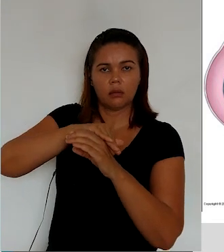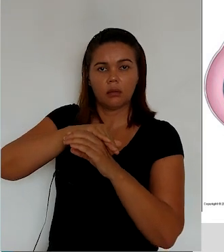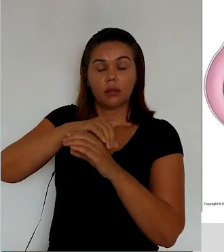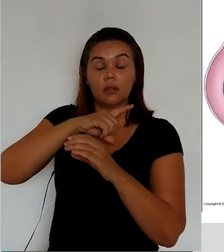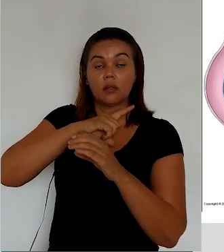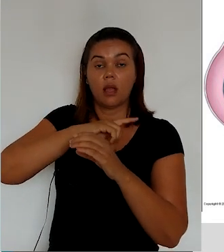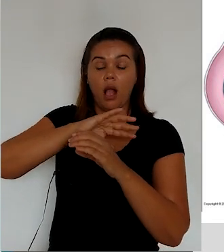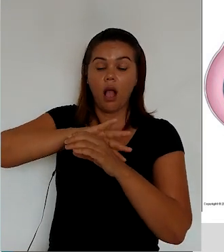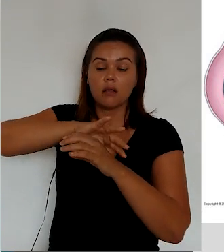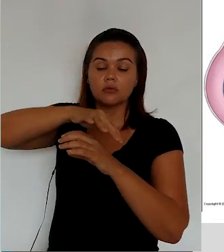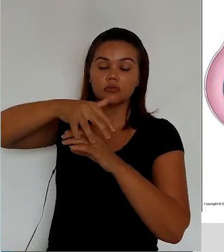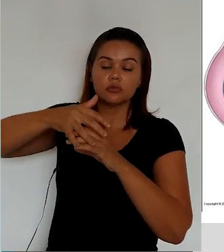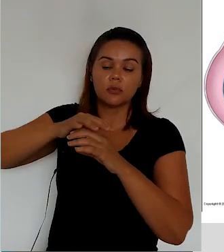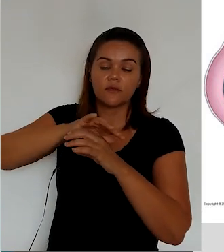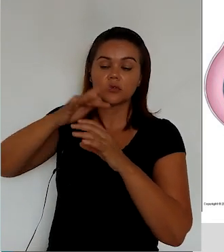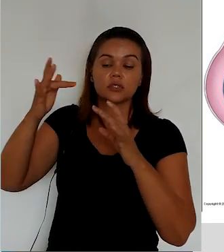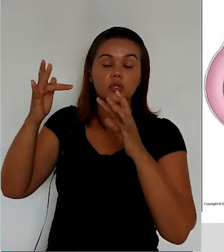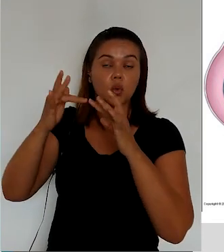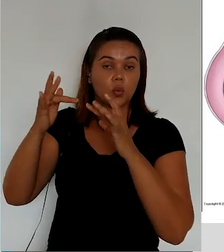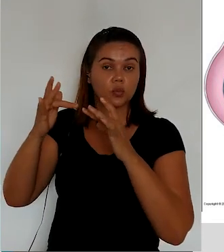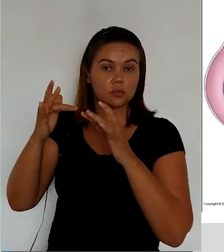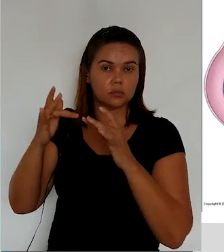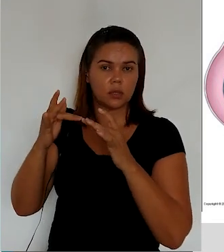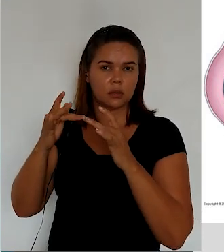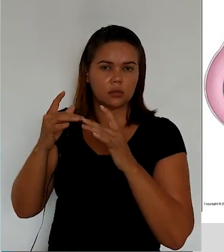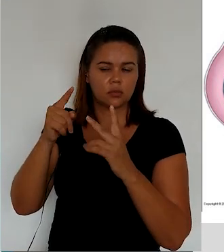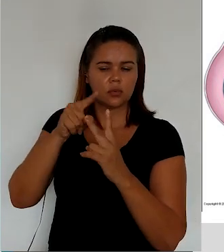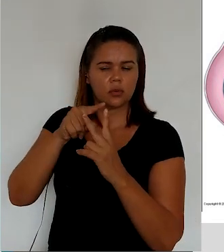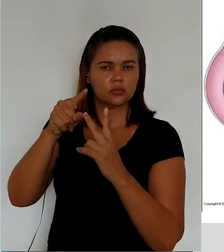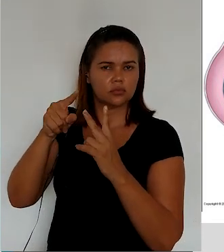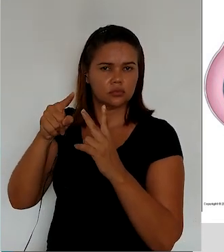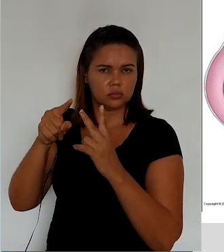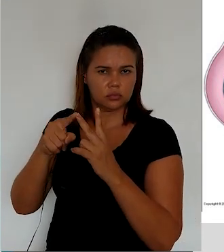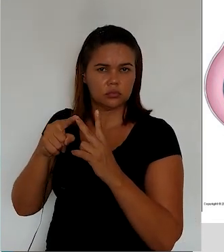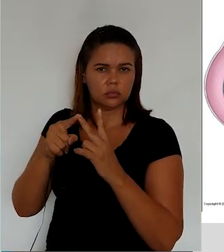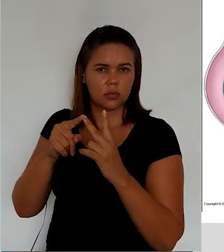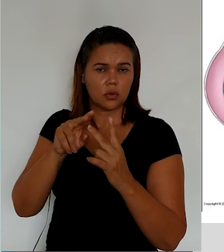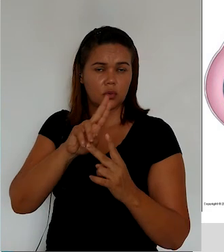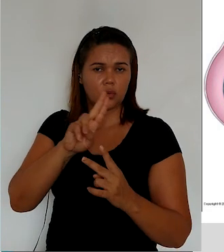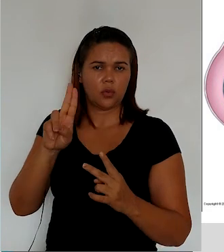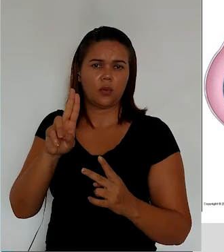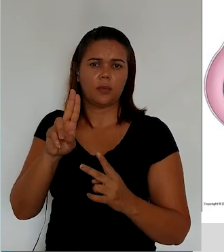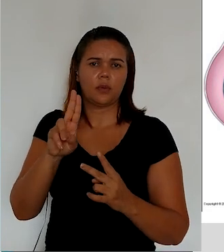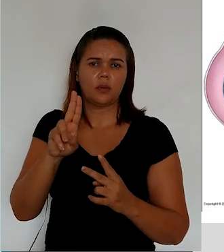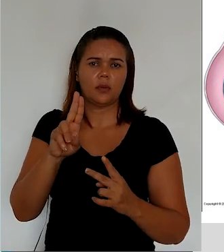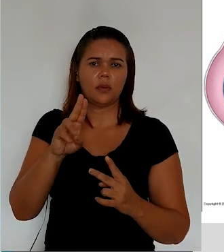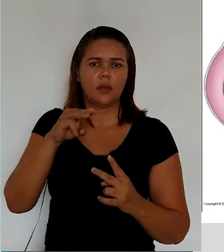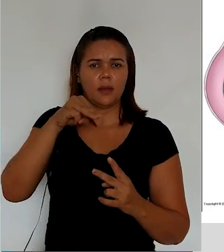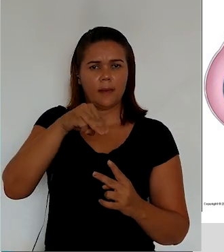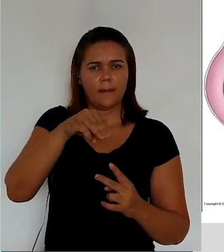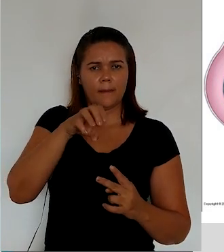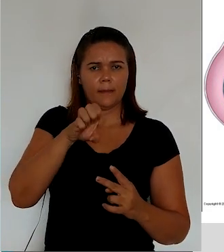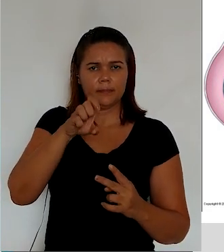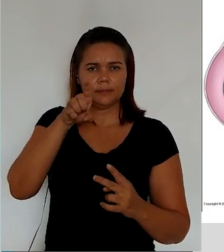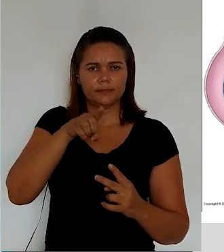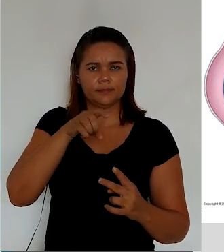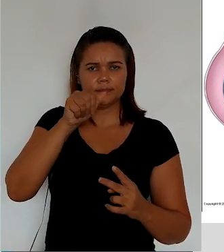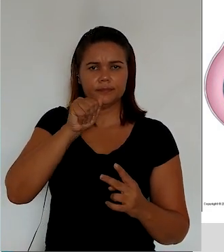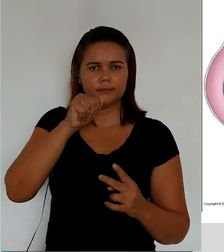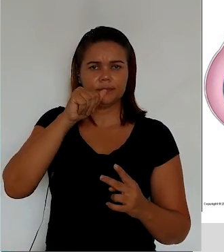e a superfície de contato entre ambas será denominada de